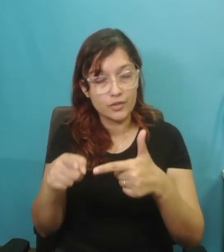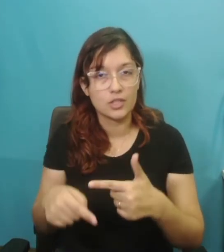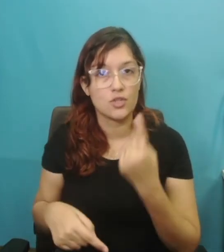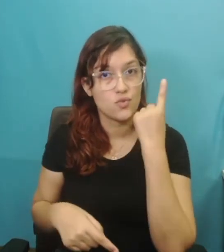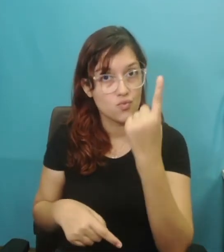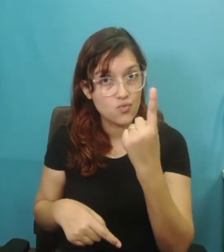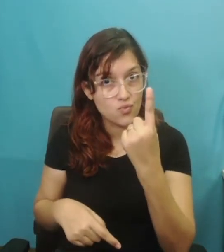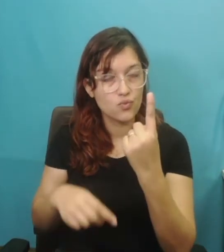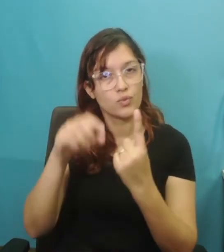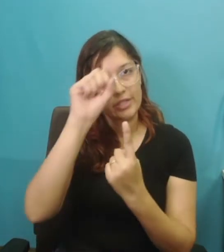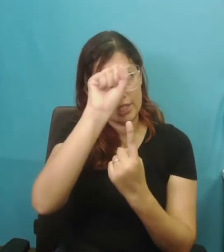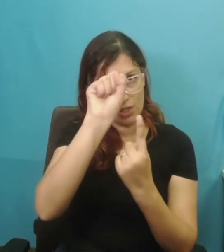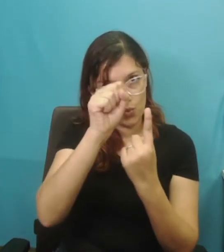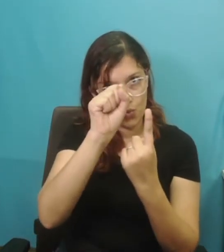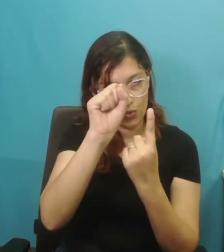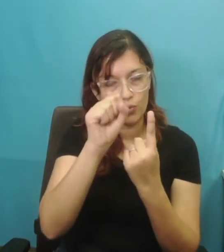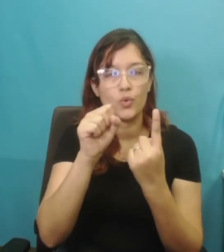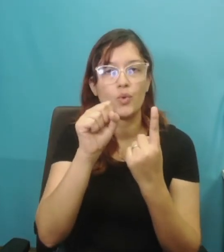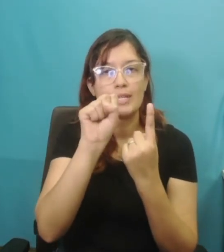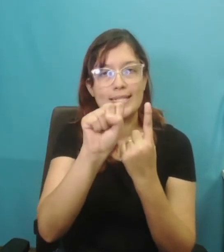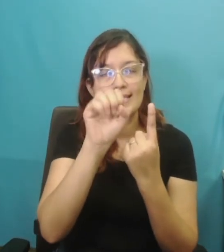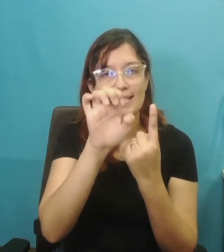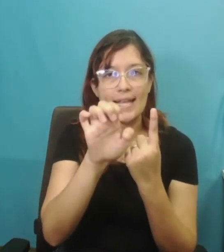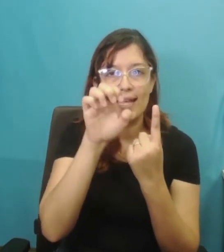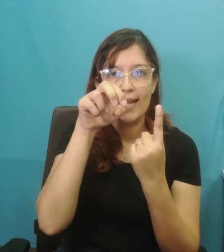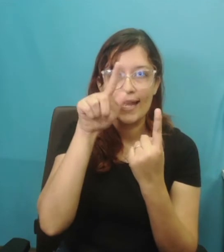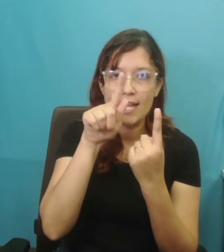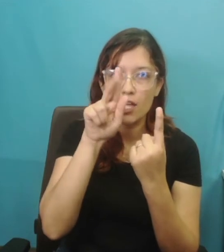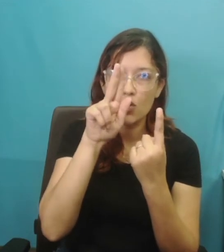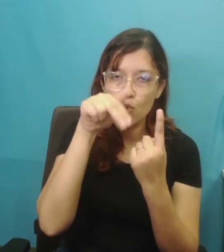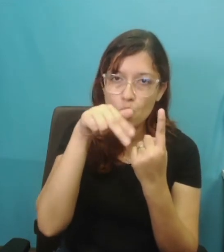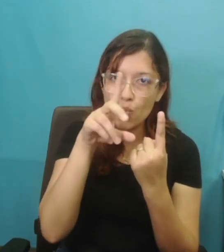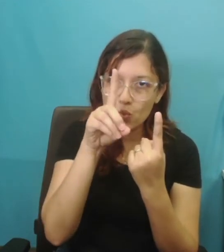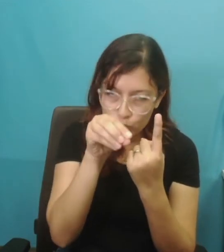Então, eu vou dividir 1 segundo,